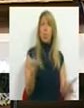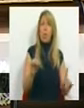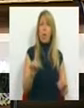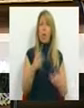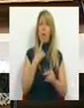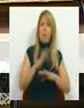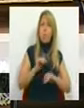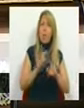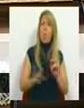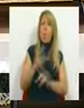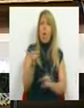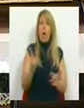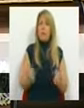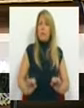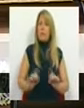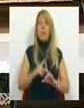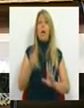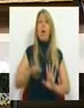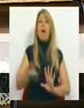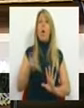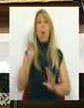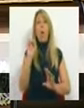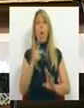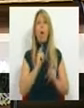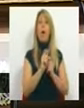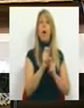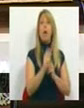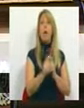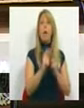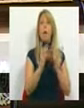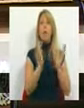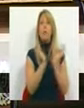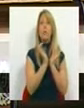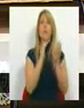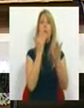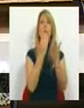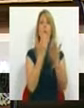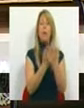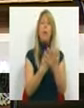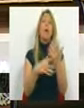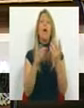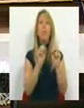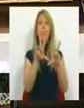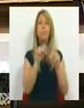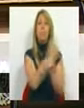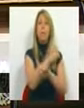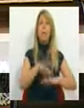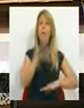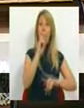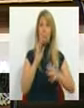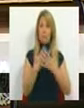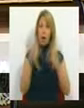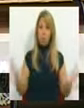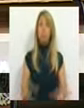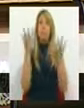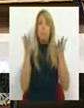ou a utilização de verbas da Segurança Social para a reabilitação urbana que traduzem um impulso inconformista no diagnóstico e